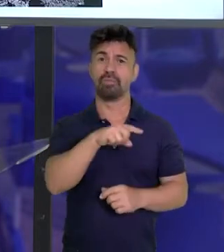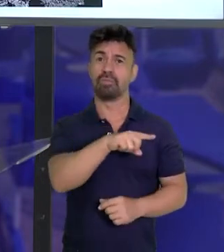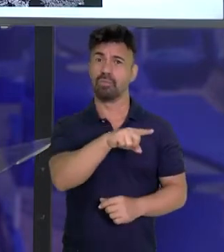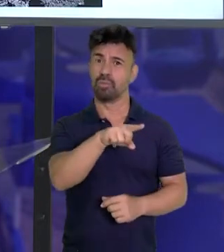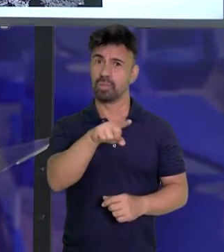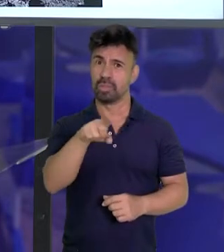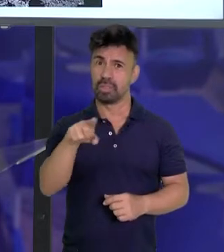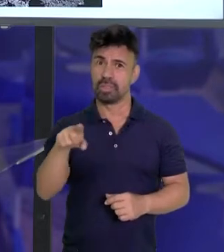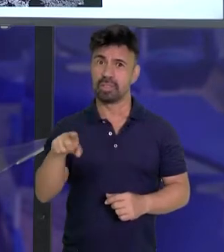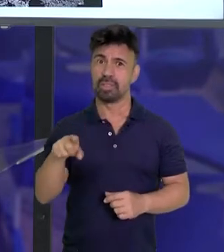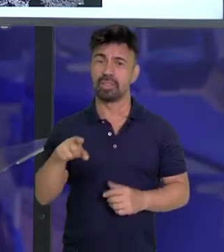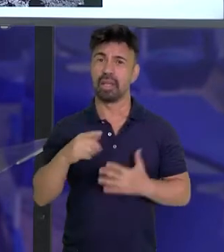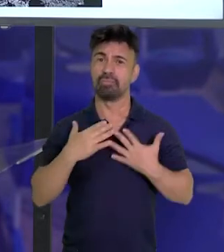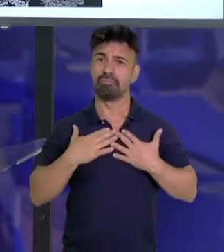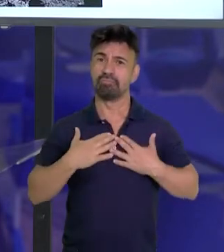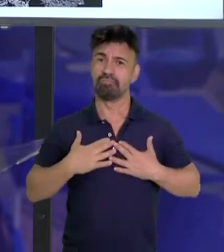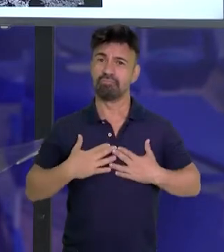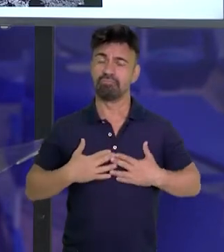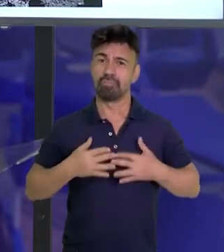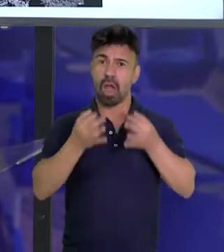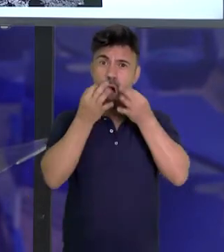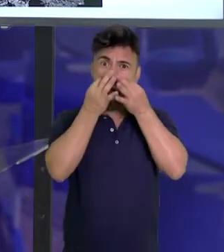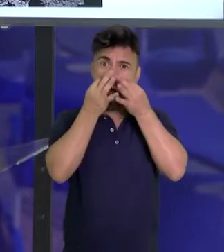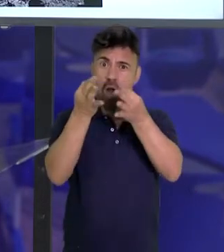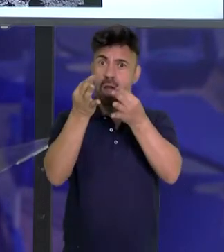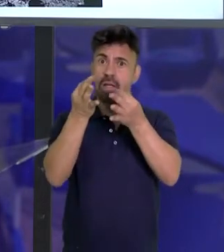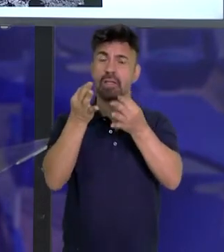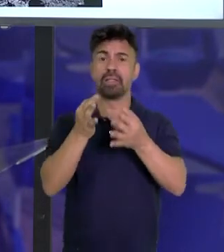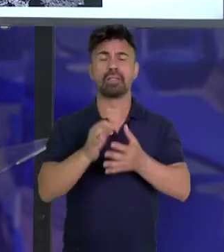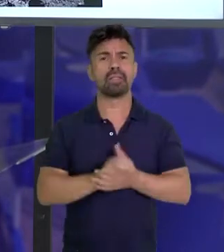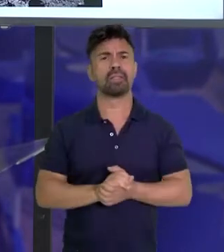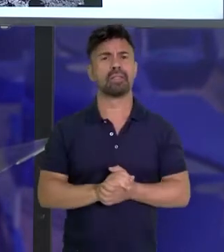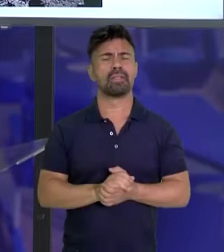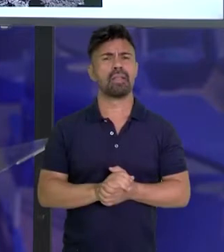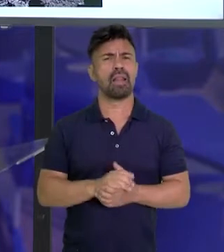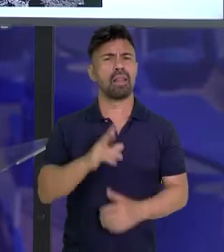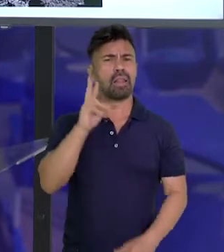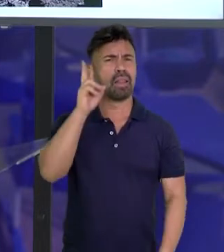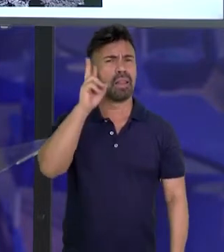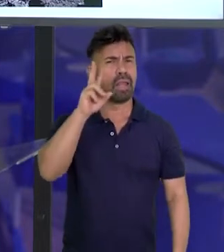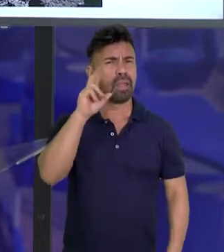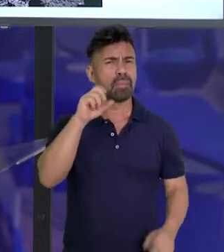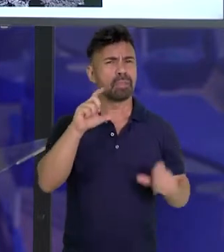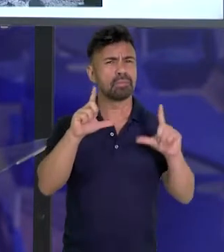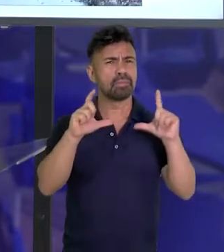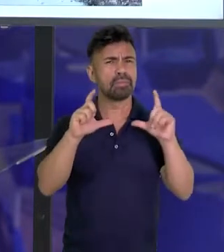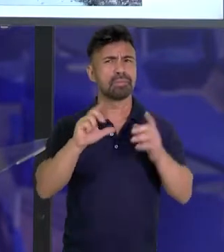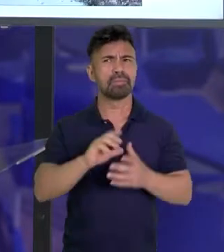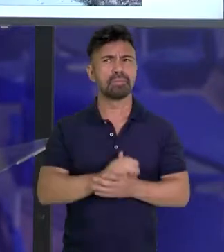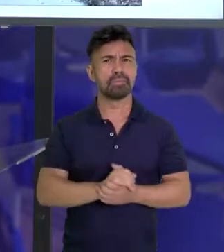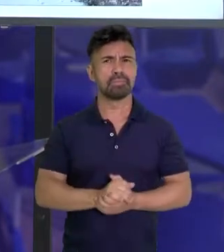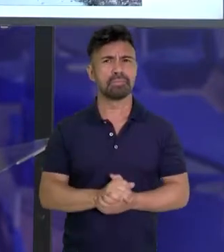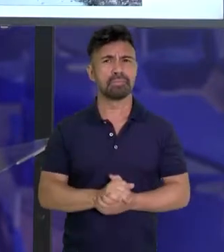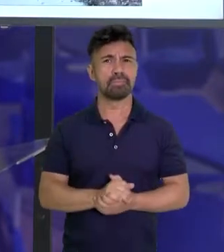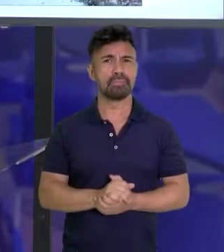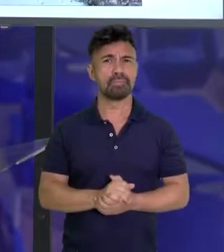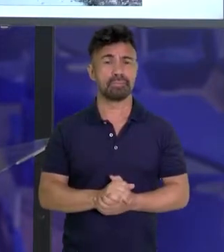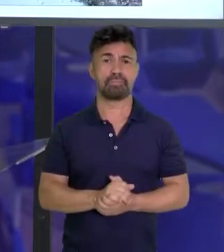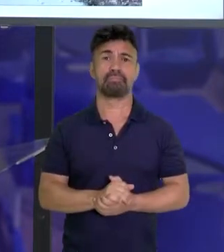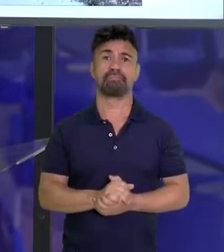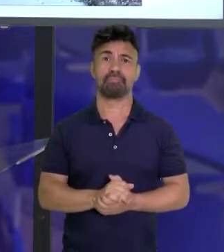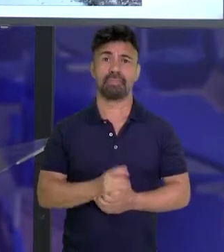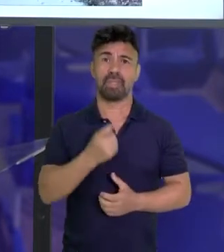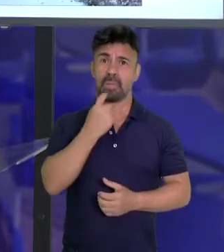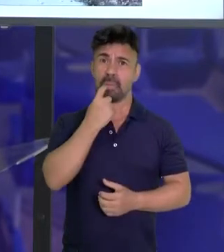vocês se concentrem nela e reflitam se vocês lembram dessa imagem. Essa imagem é